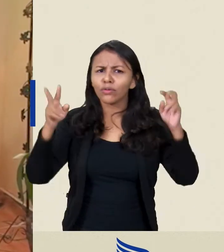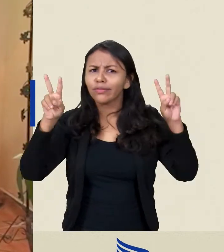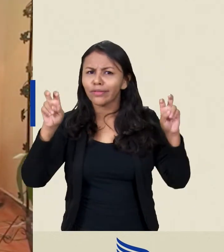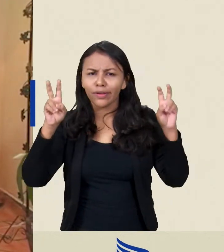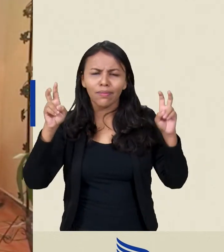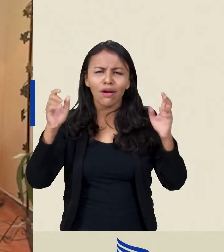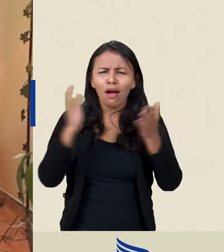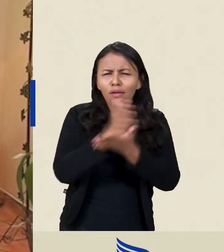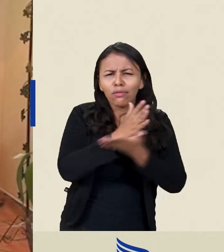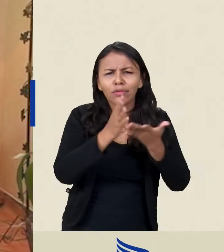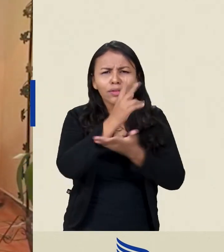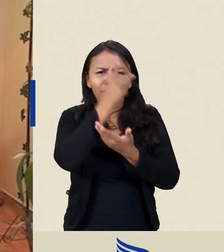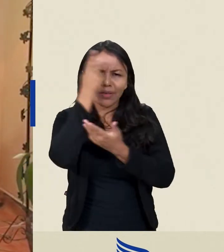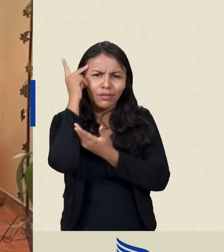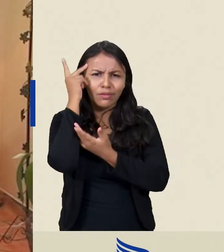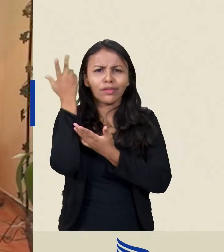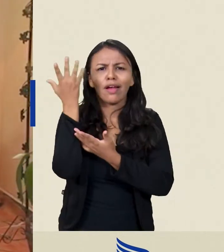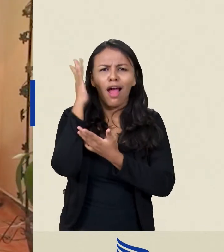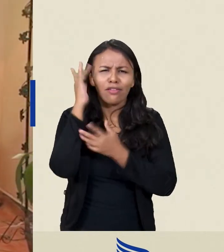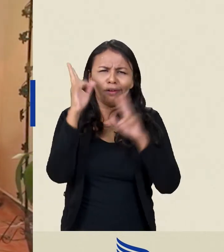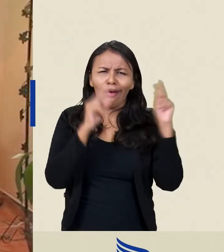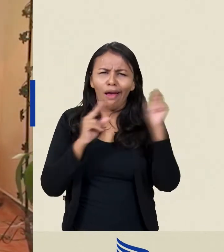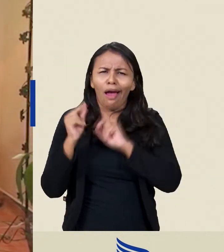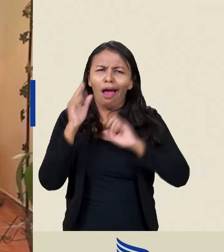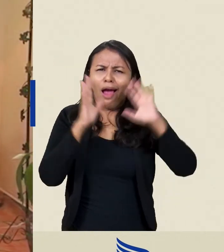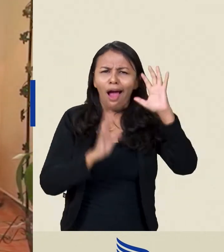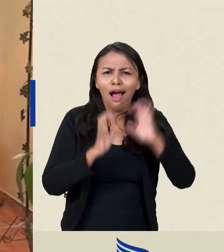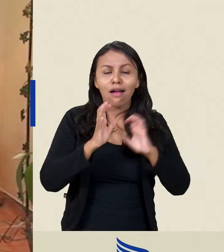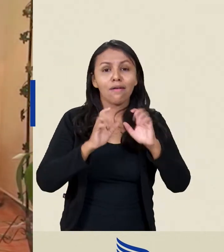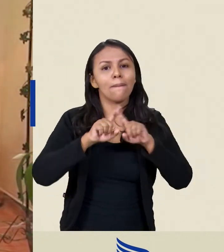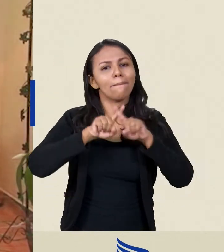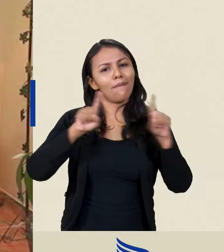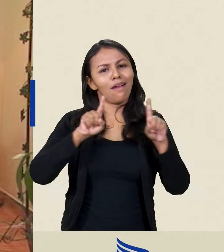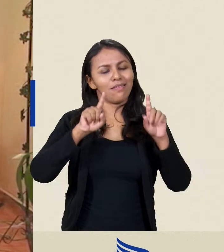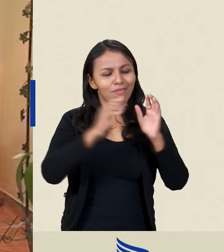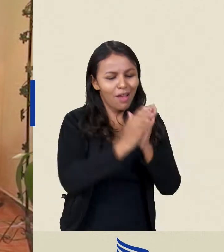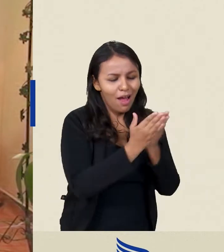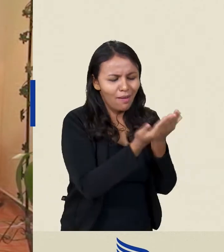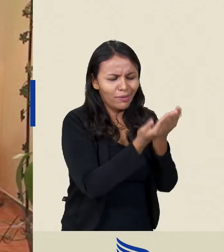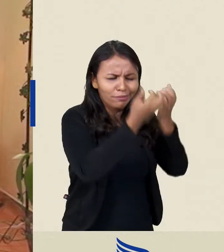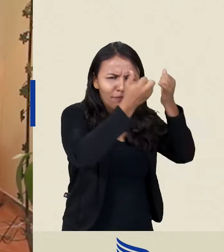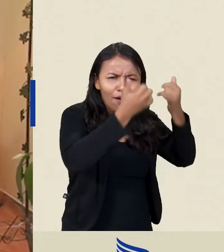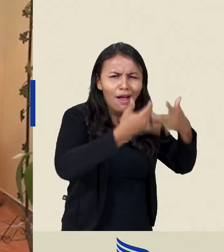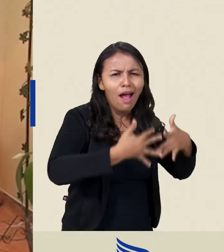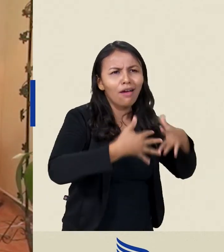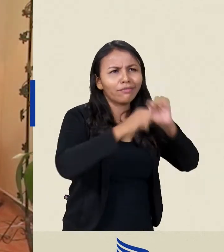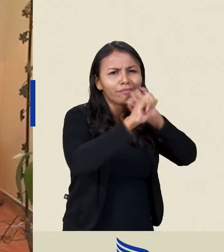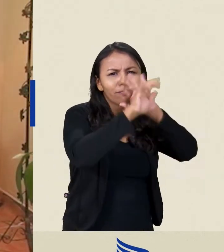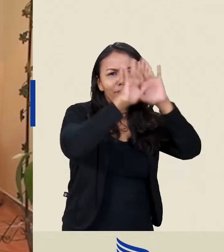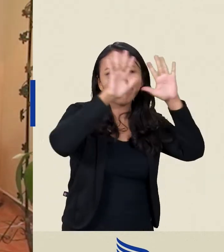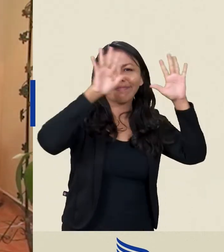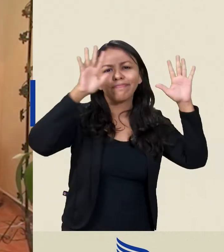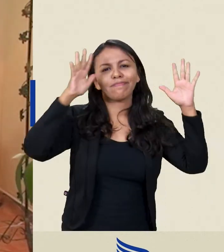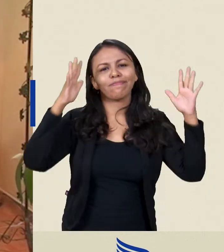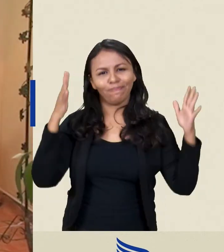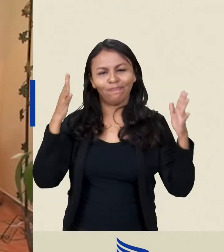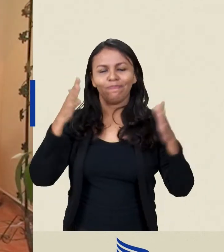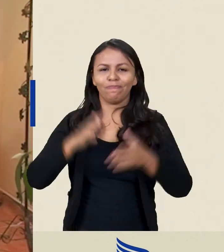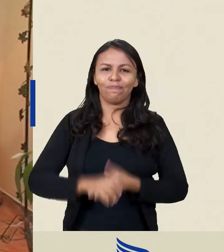muitas pessoas, é polêmico, mas à luz da Palavra de Deus, é revelado de uma maneira muito